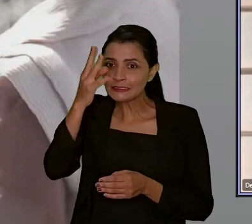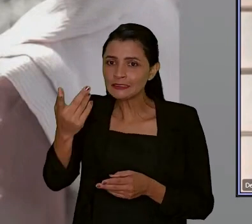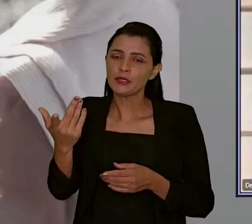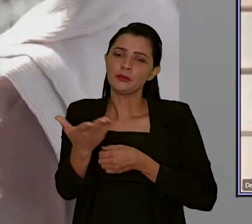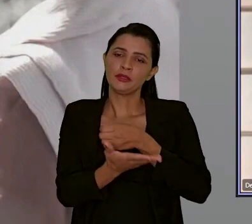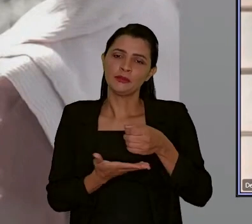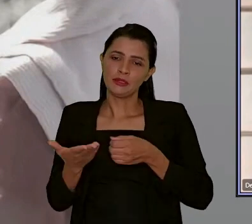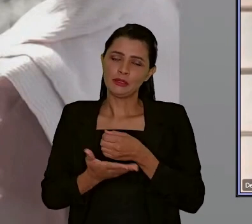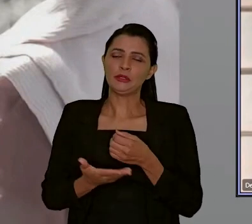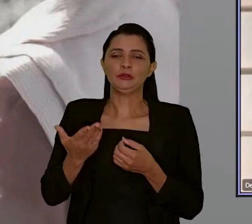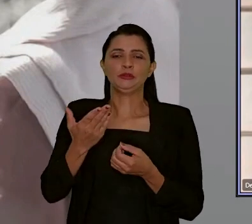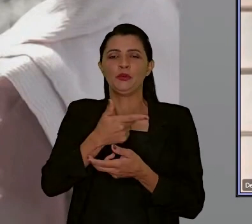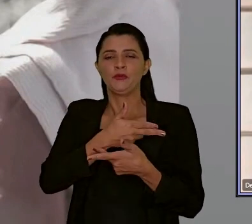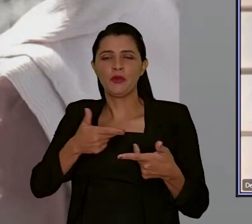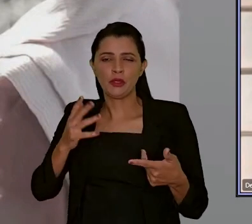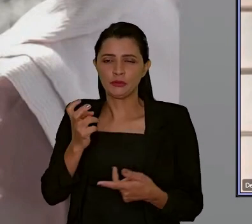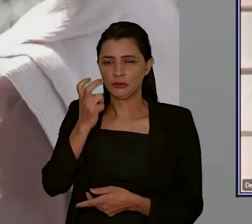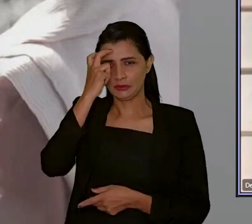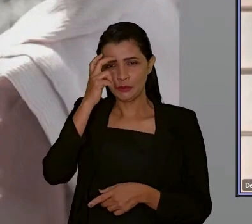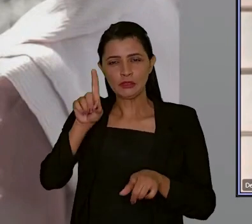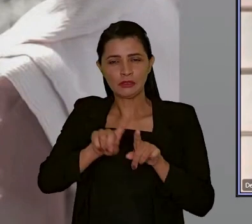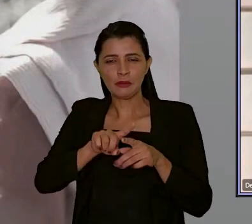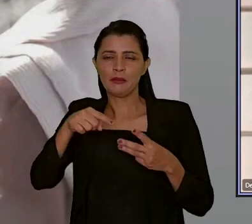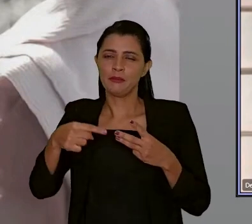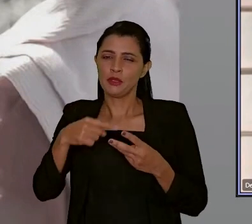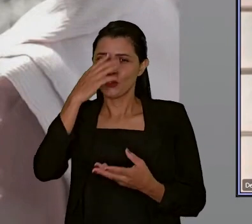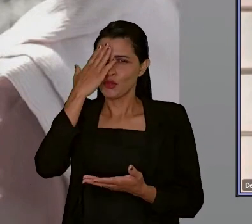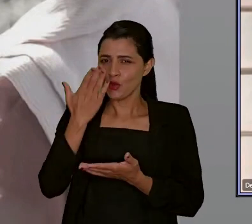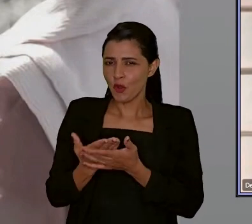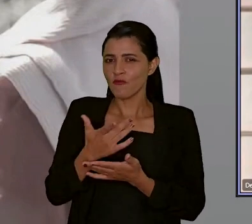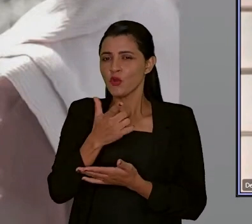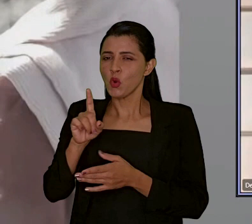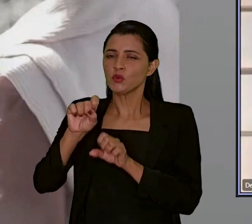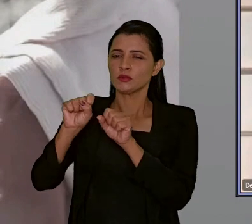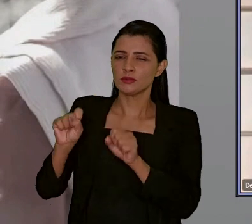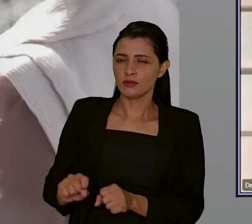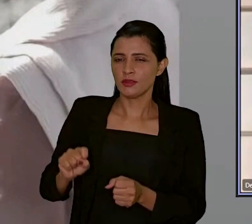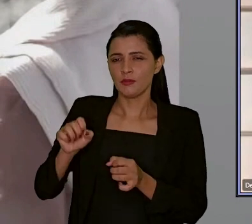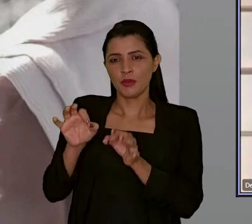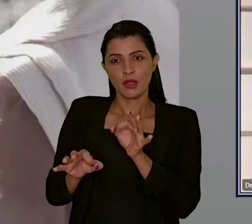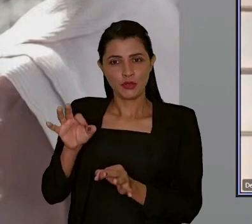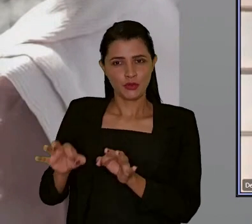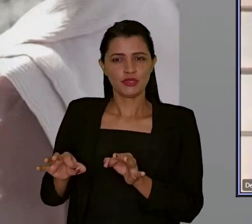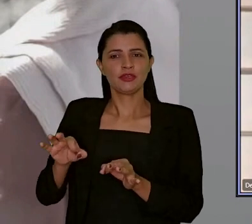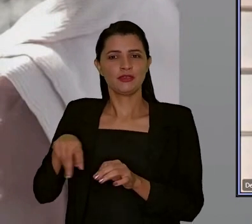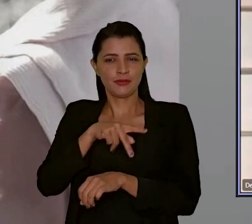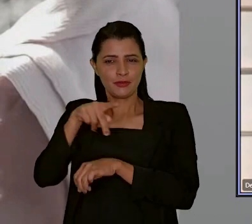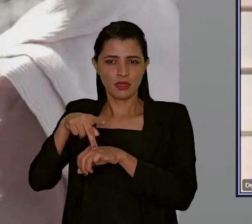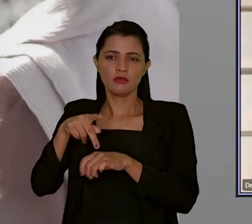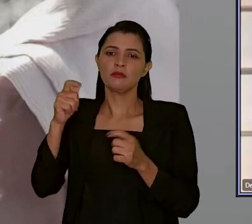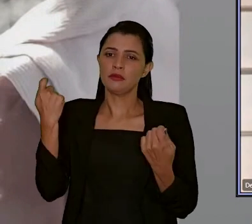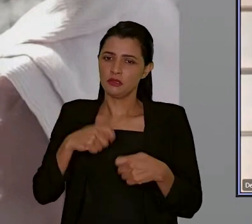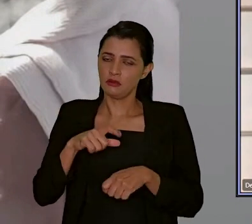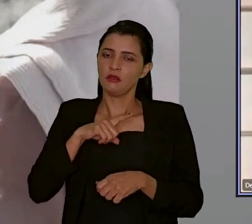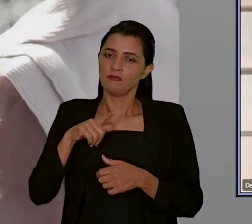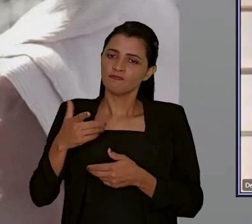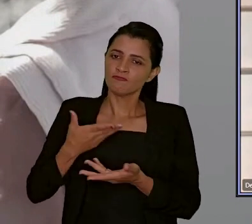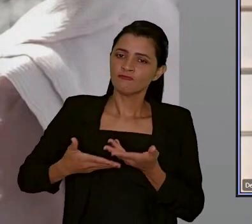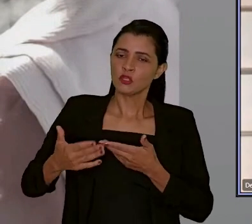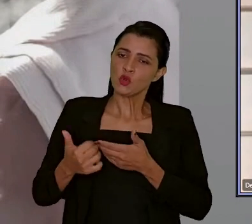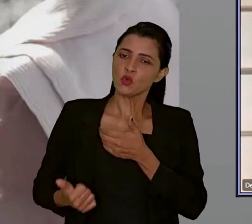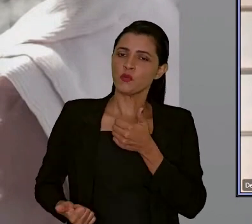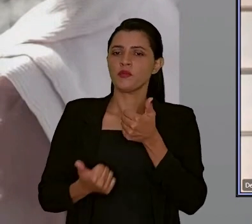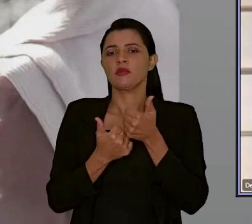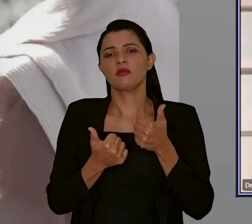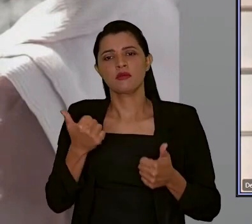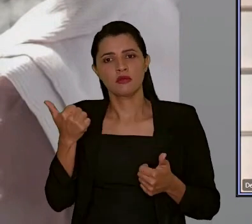do multiculturalismo e da confiança nos demais sistemas de justiça, que devem inspirar a cooperação jurídica internacional,